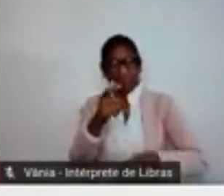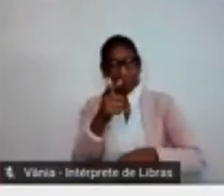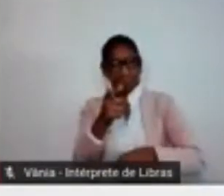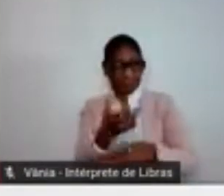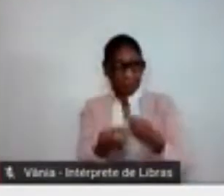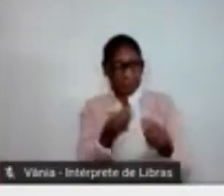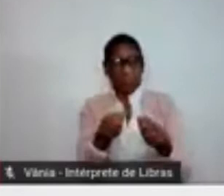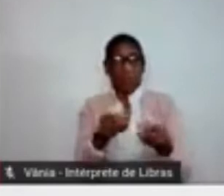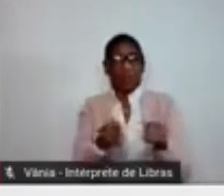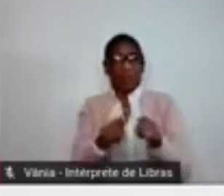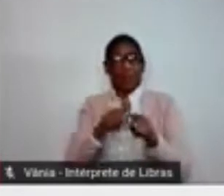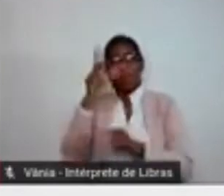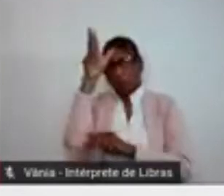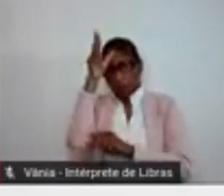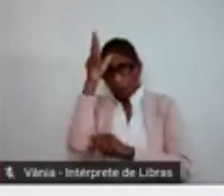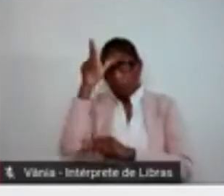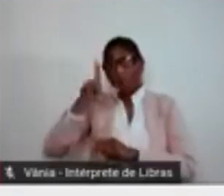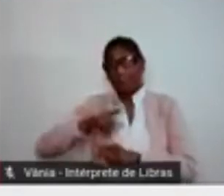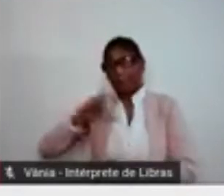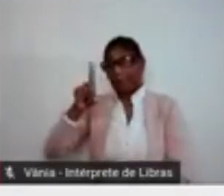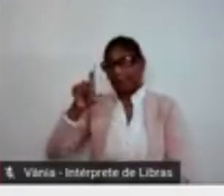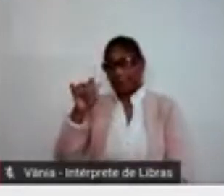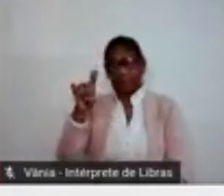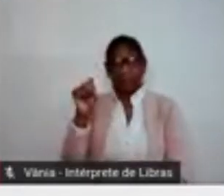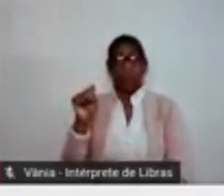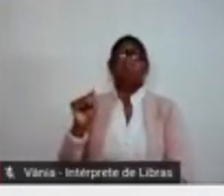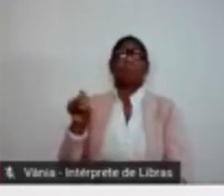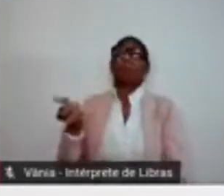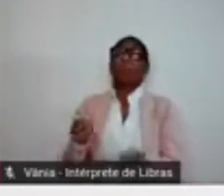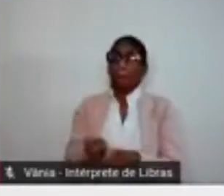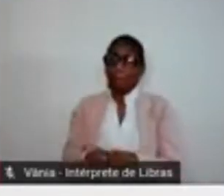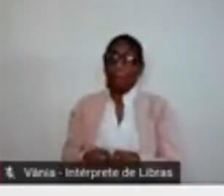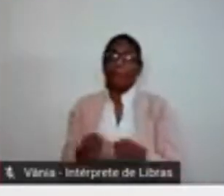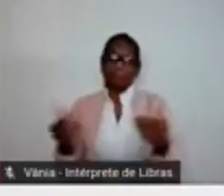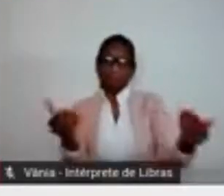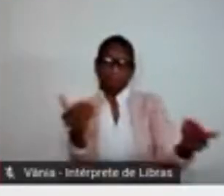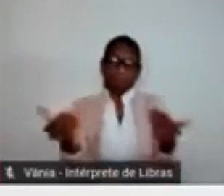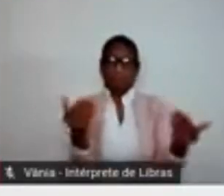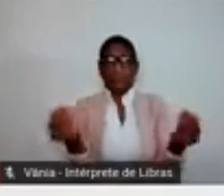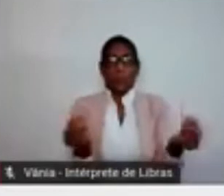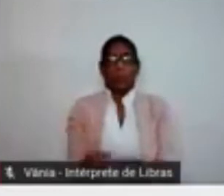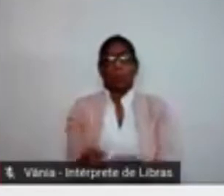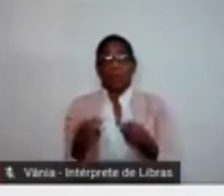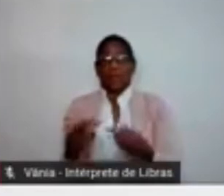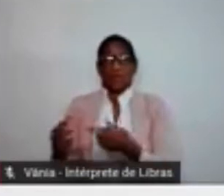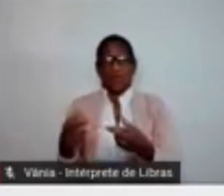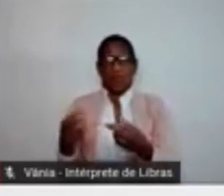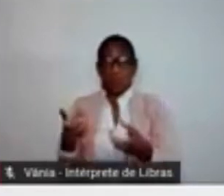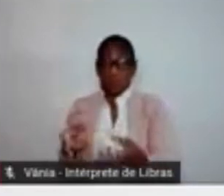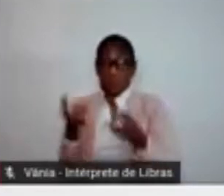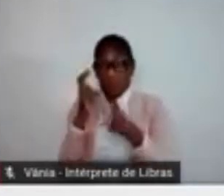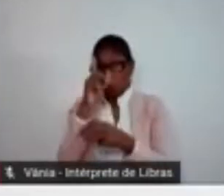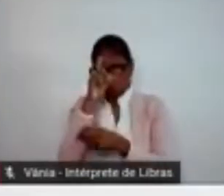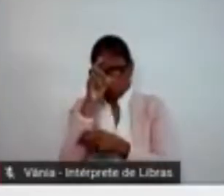teve alguns dados bastante positivos aqui, a se frisar até. A região observou queda do número de hospitalizações